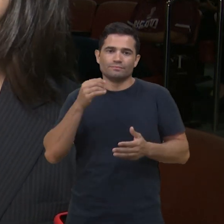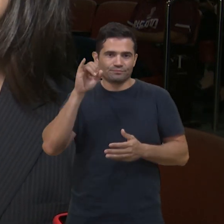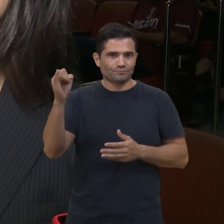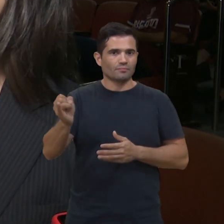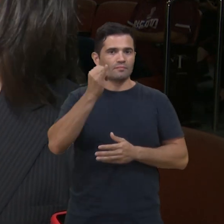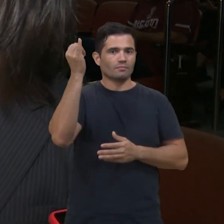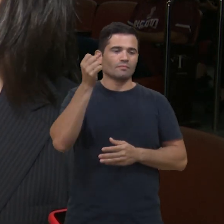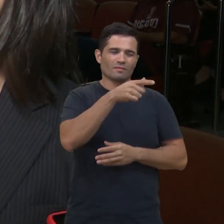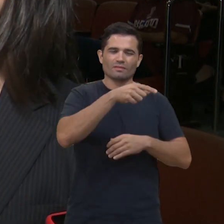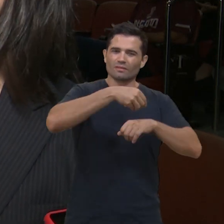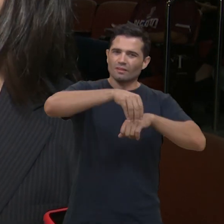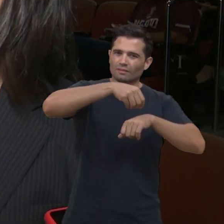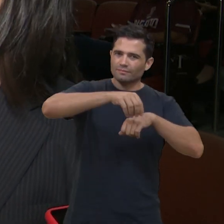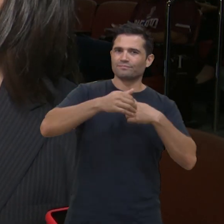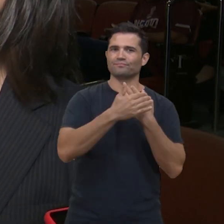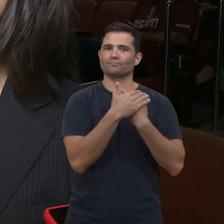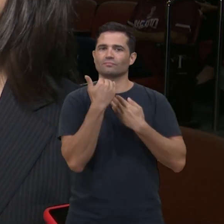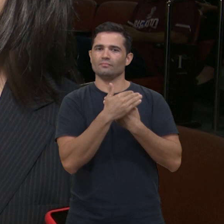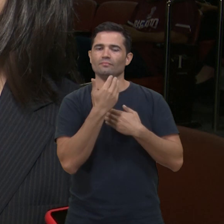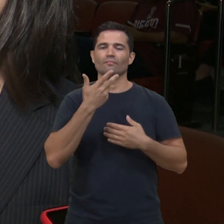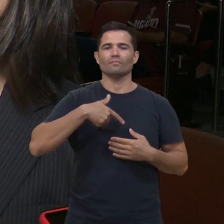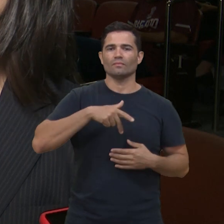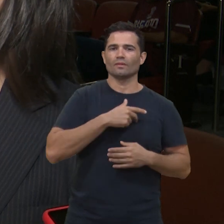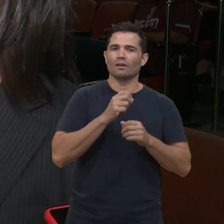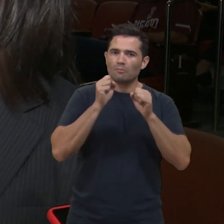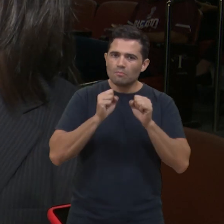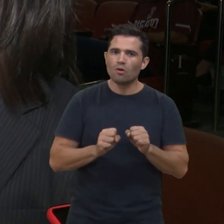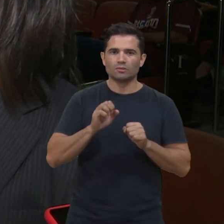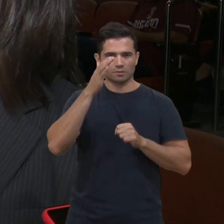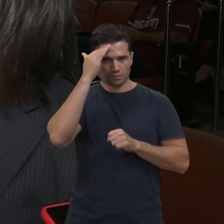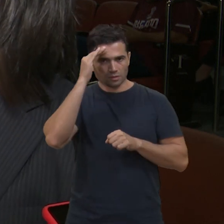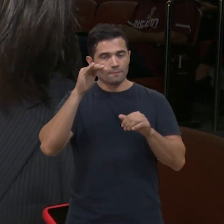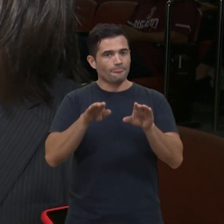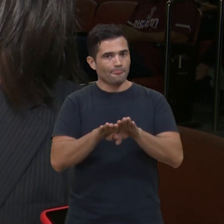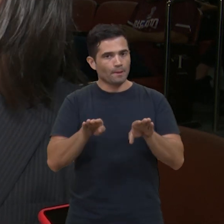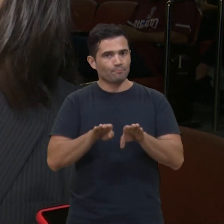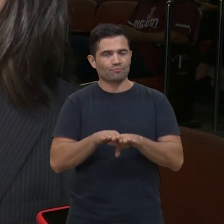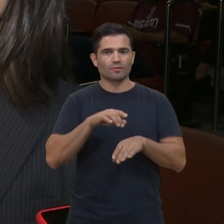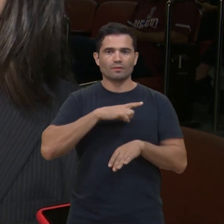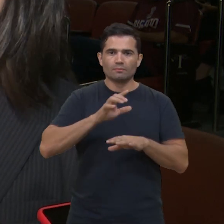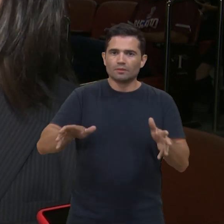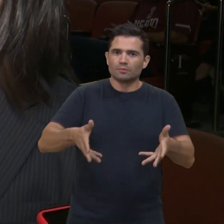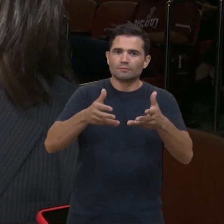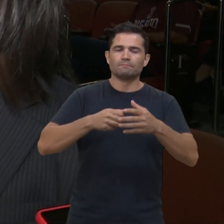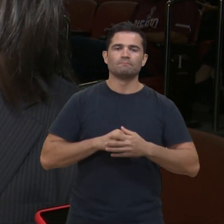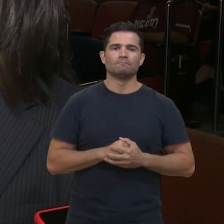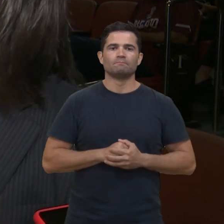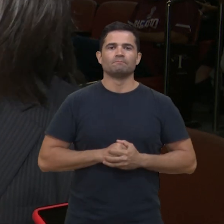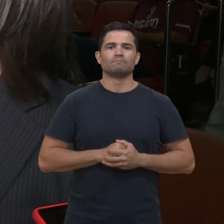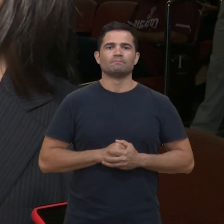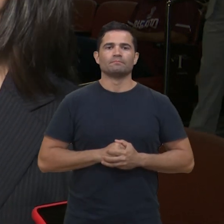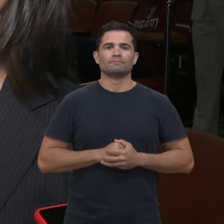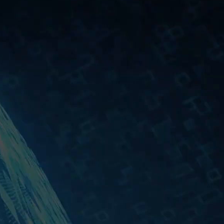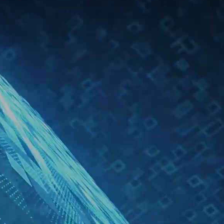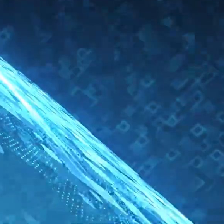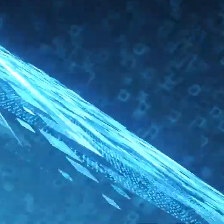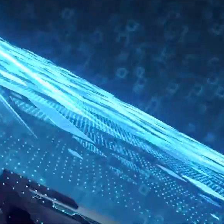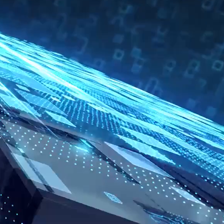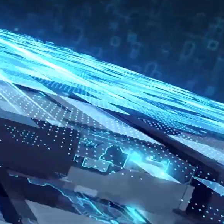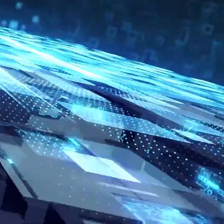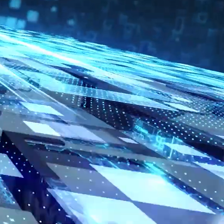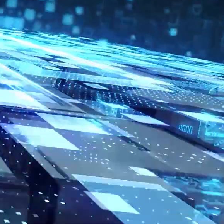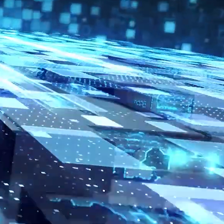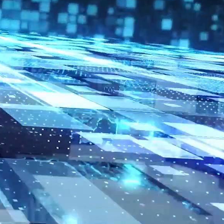assim, seria muito importante ter a palavra dela para nós, para podermos tanto compreender e para poder ter uma inspiração.